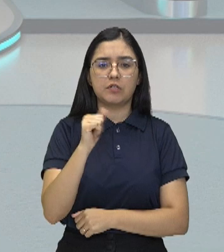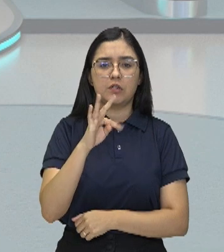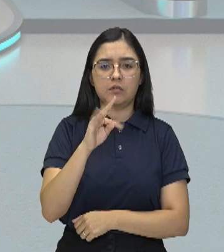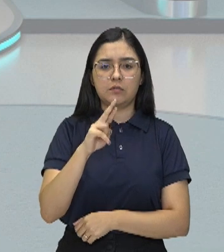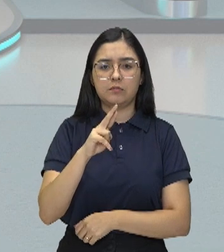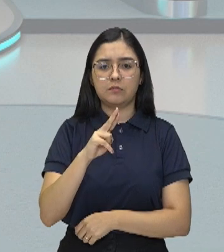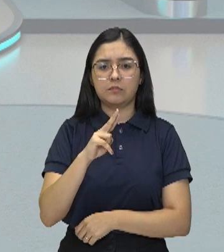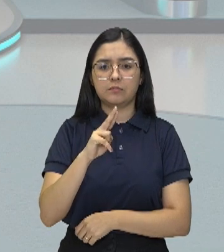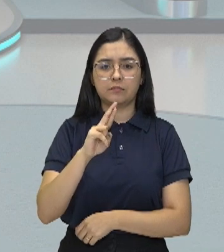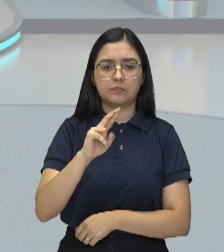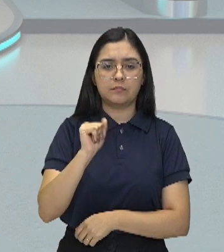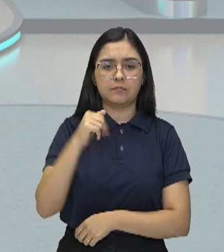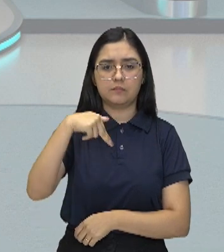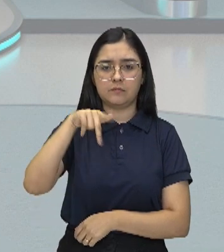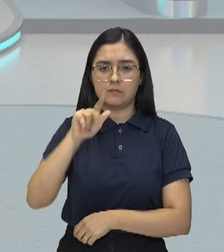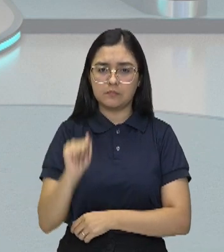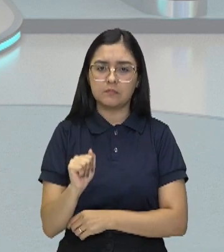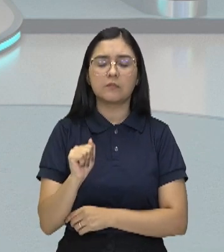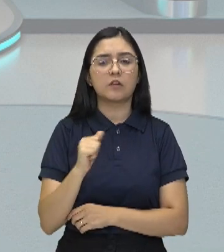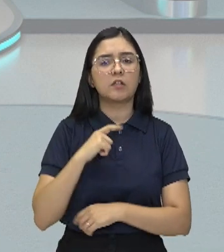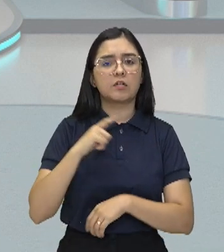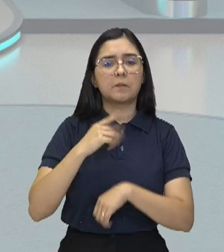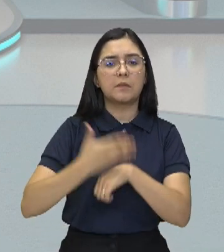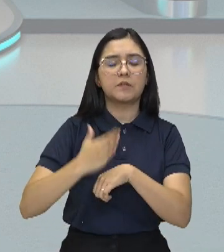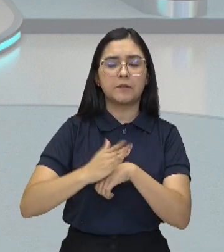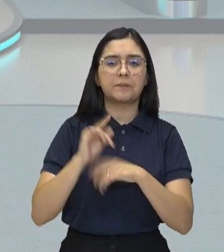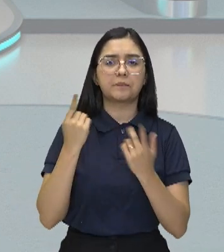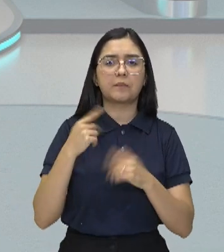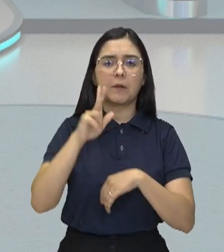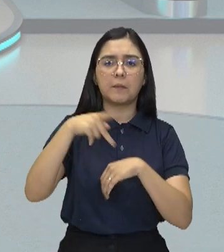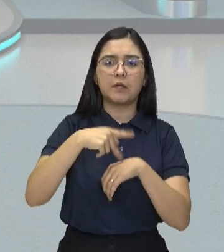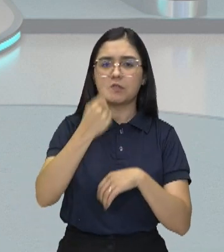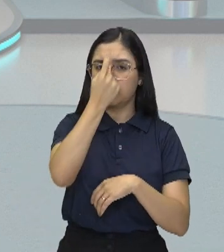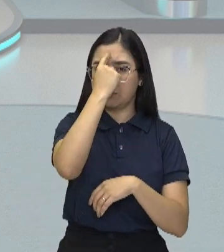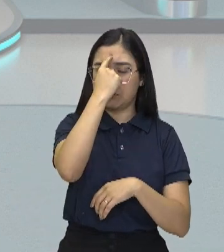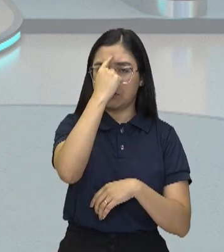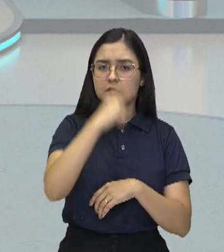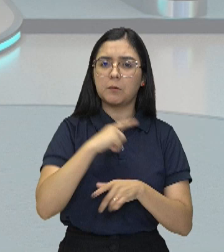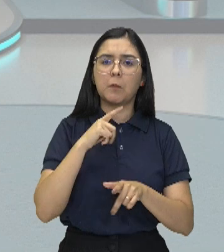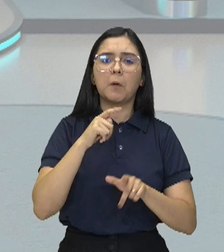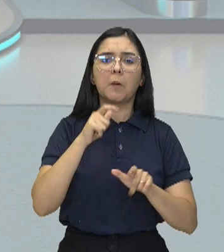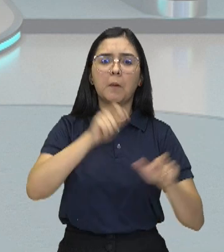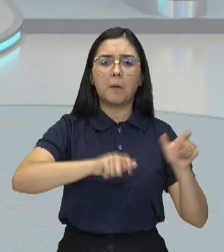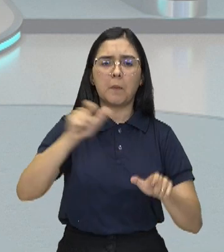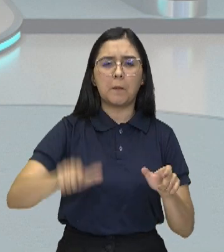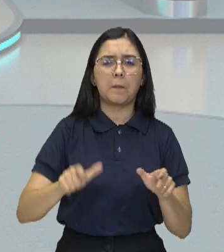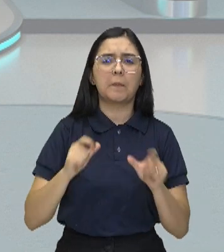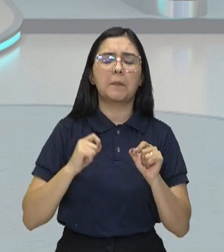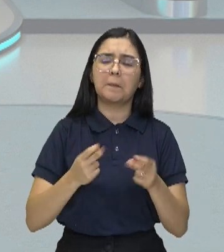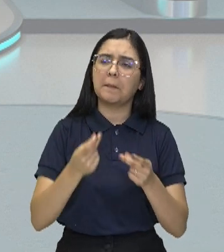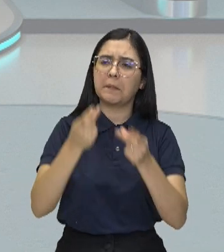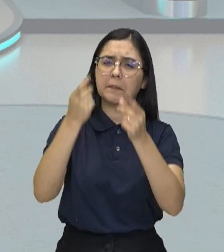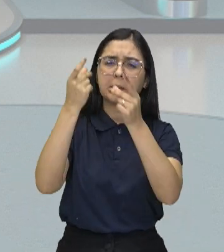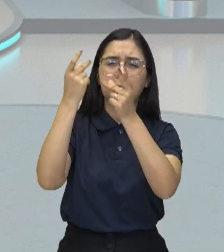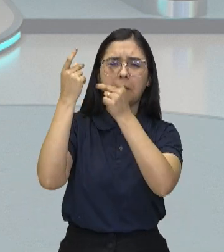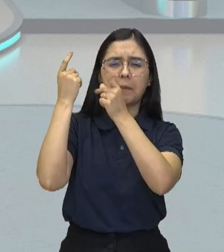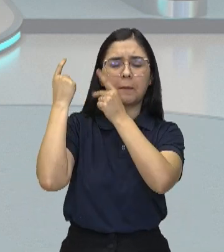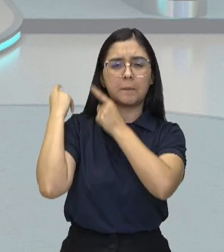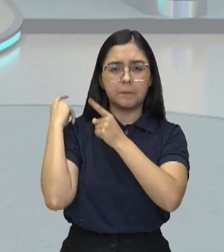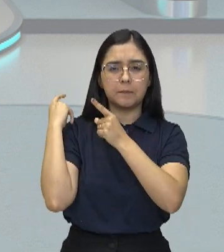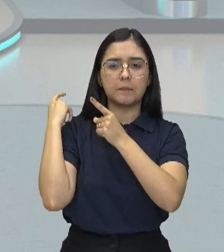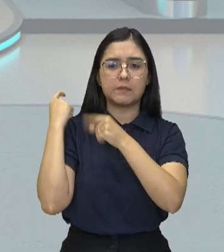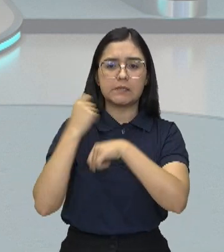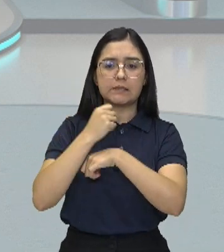bem sabemos, a Índia é um país com uma civilização muito antiga, que remonta a